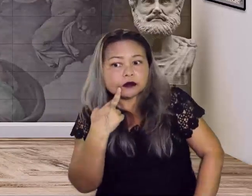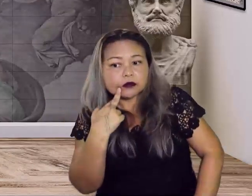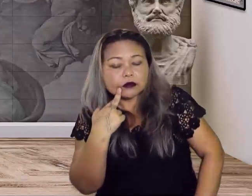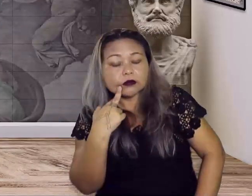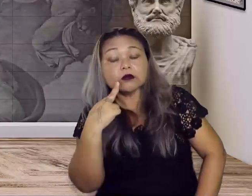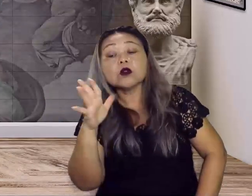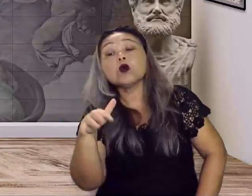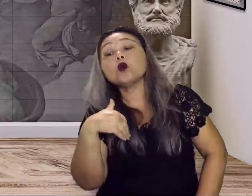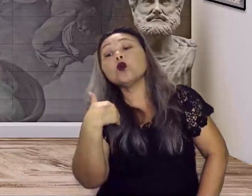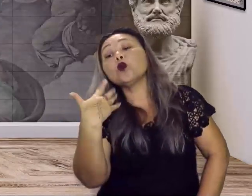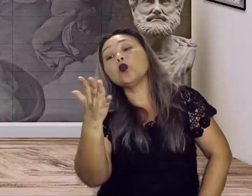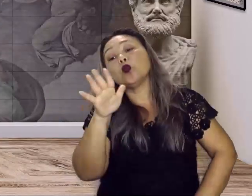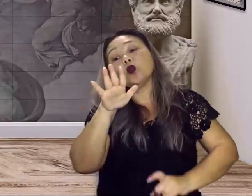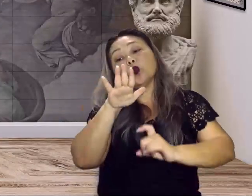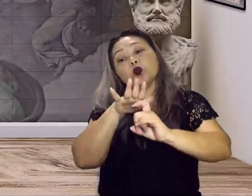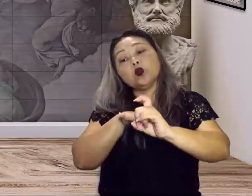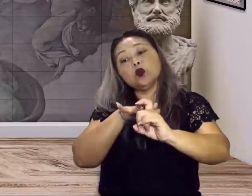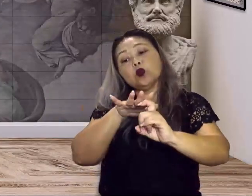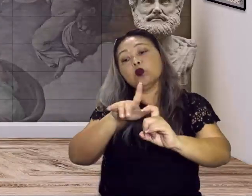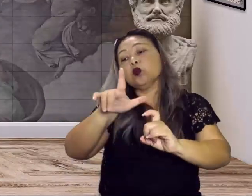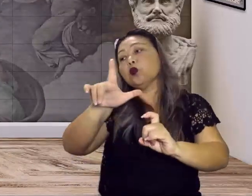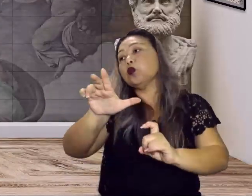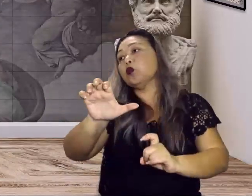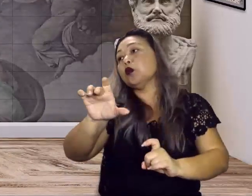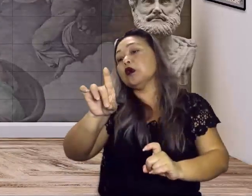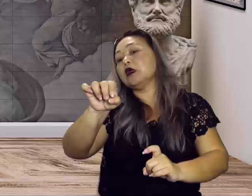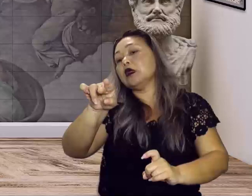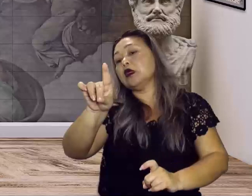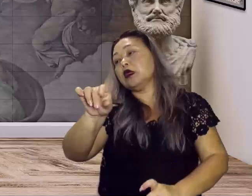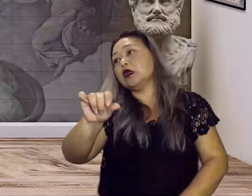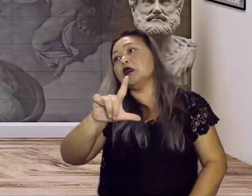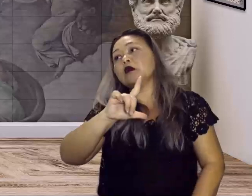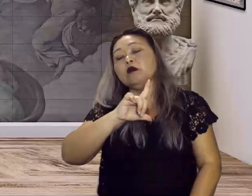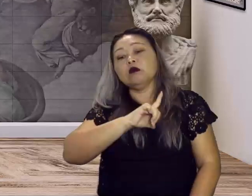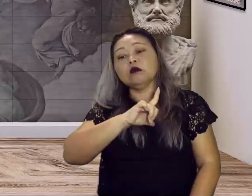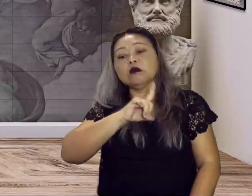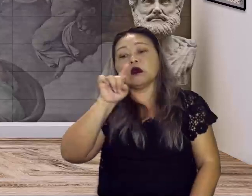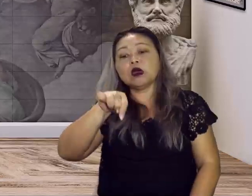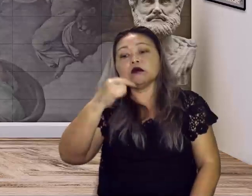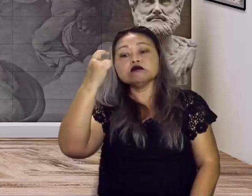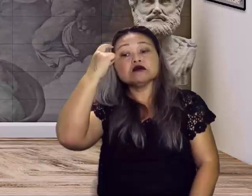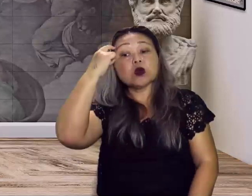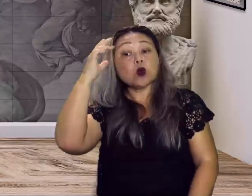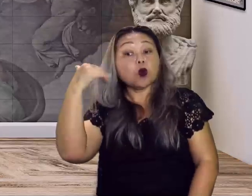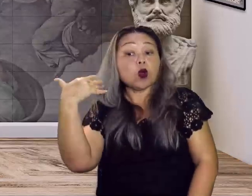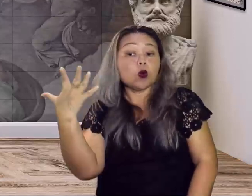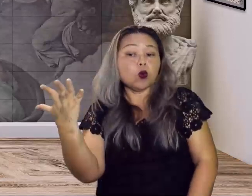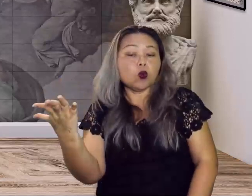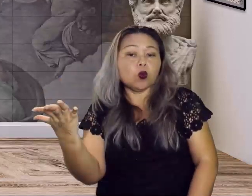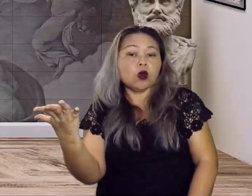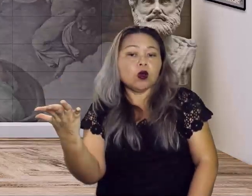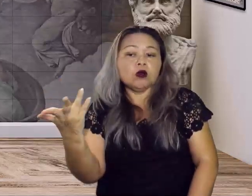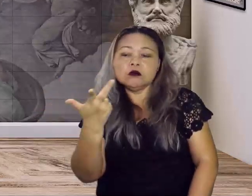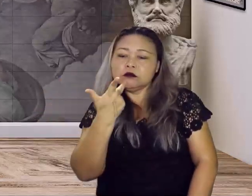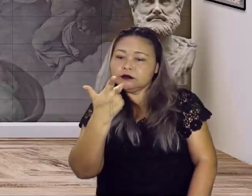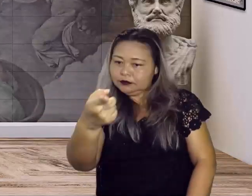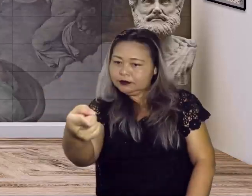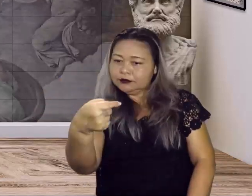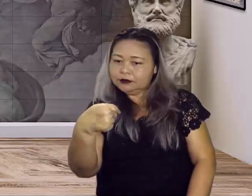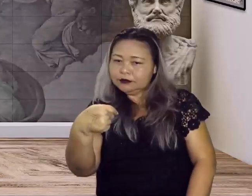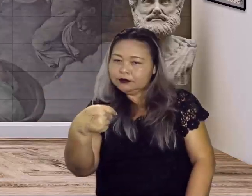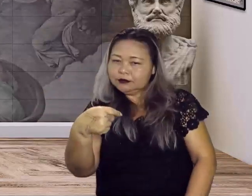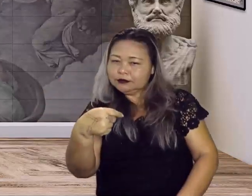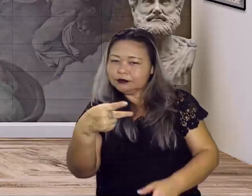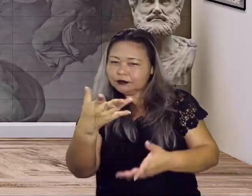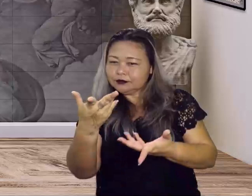Quais os mitos, as lendas, né, o folclore que nós estamos pensando agora? Qual é? Diga aí para nós. Manda